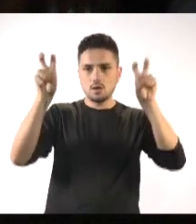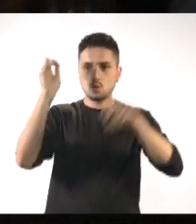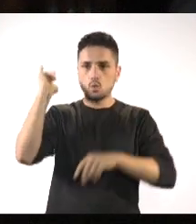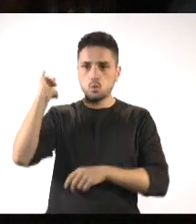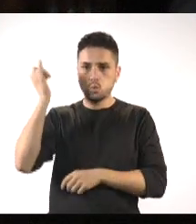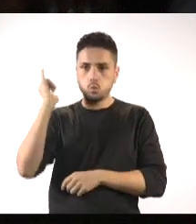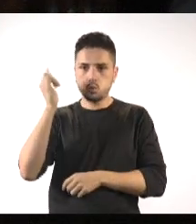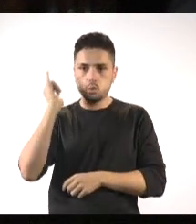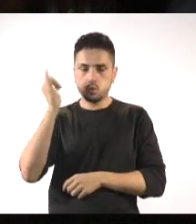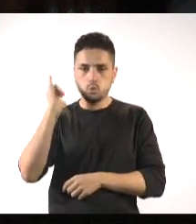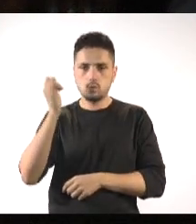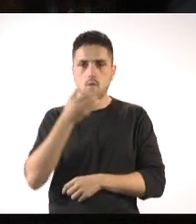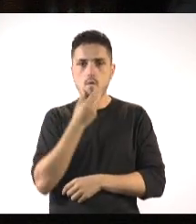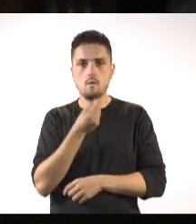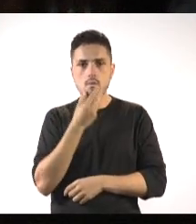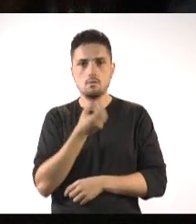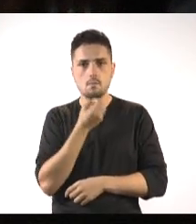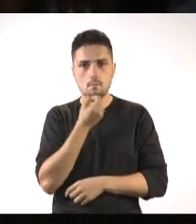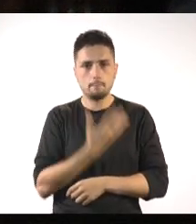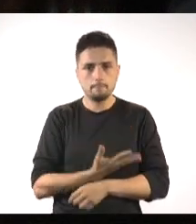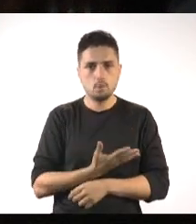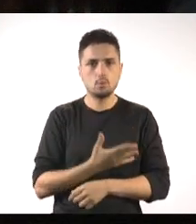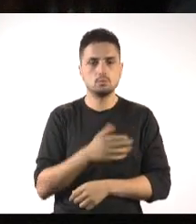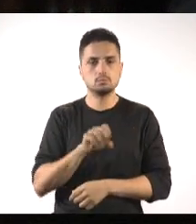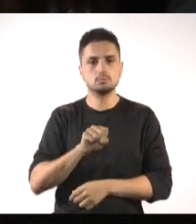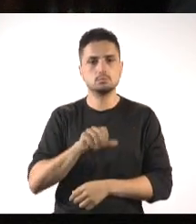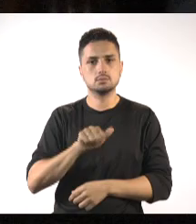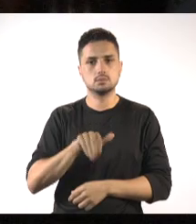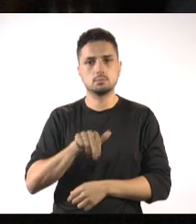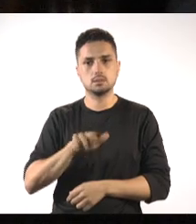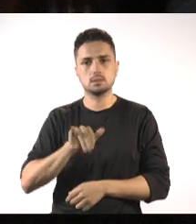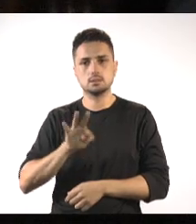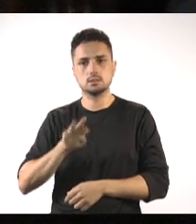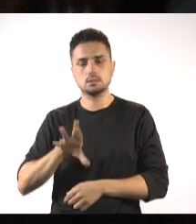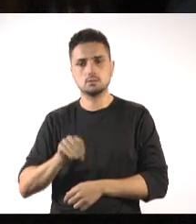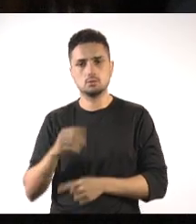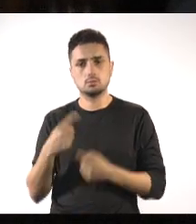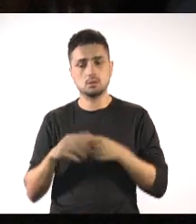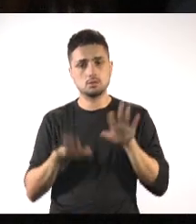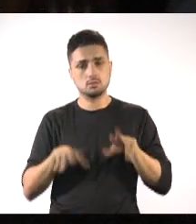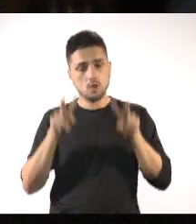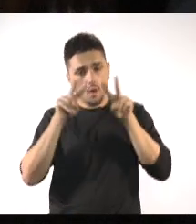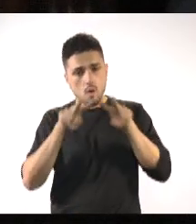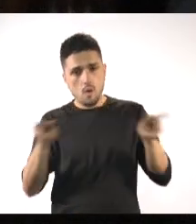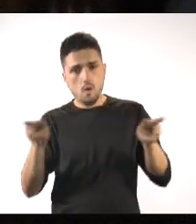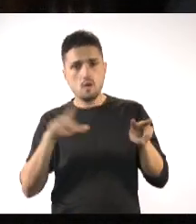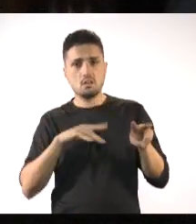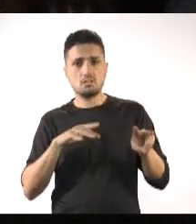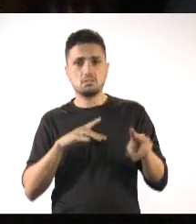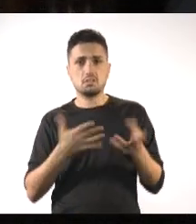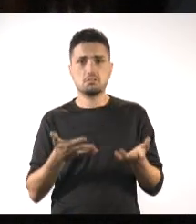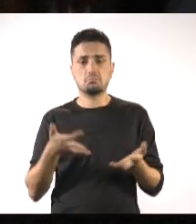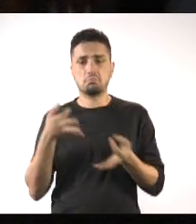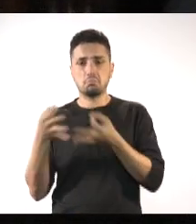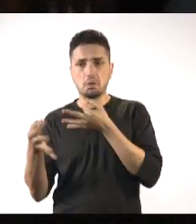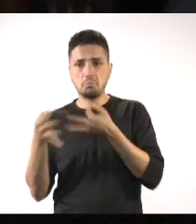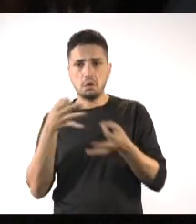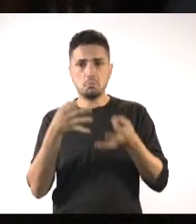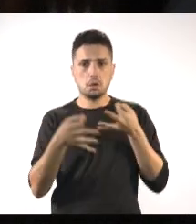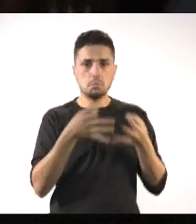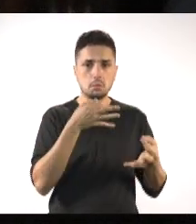é? Porque a gente é capaz muitas vezes de olhar e analisar e fazer belíssimas referências